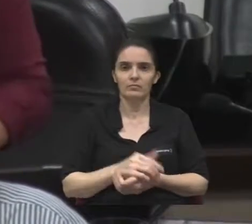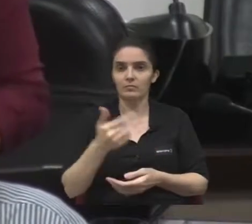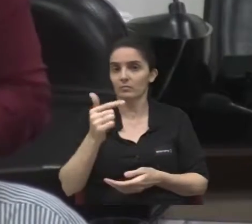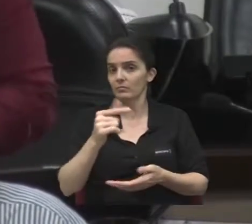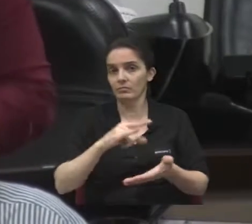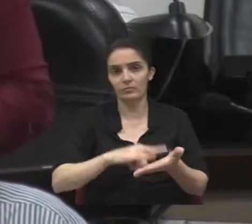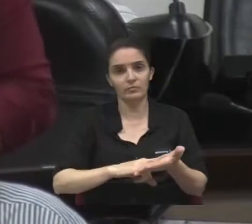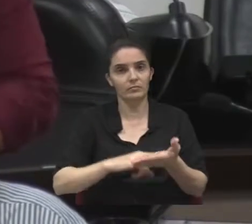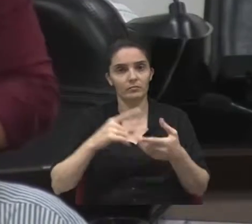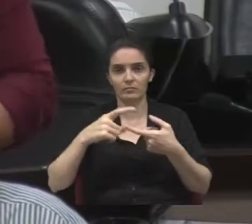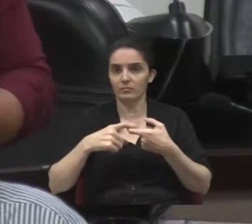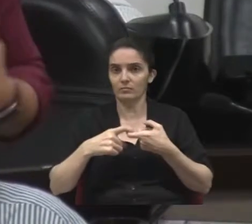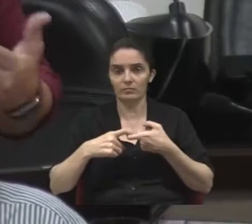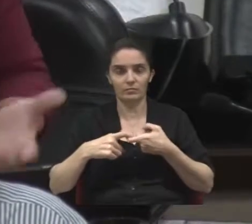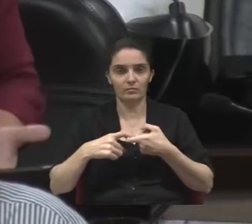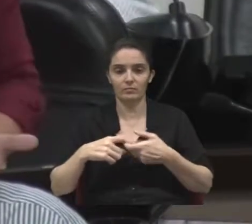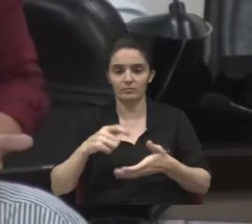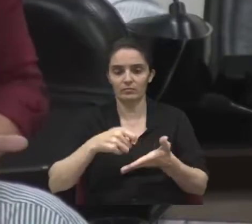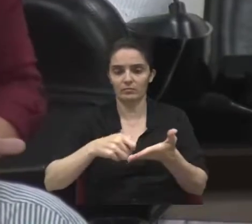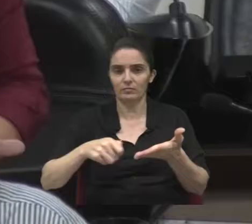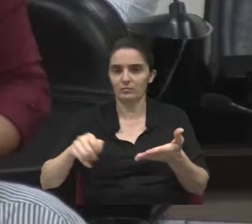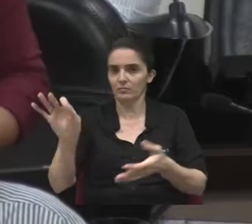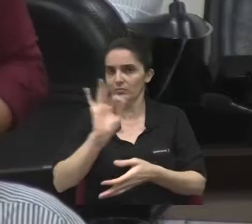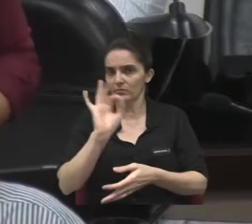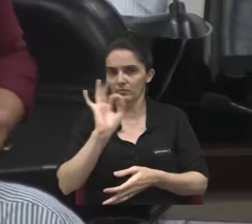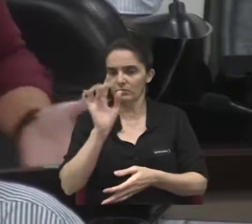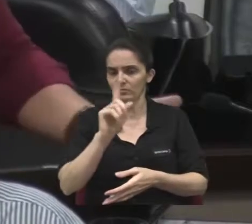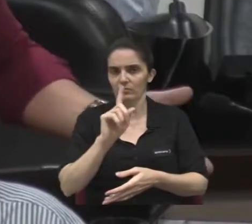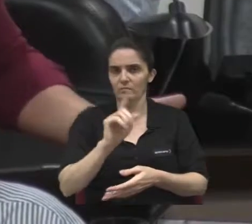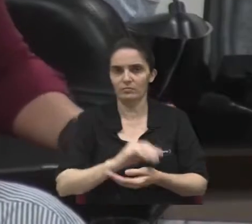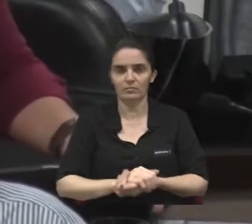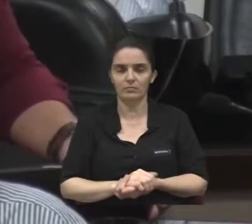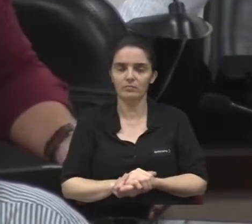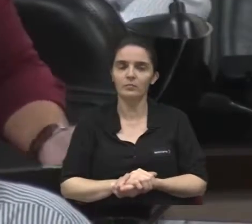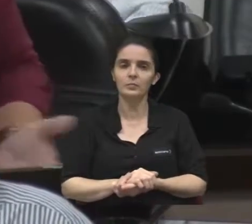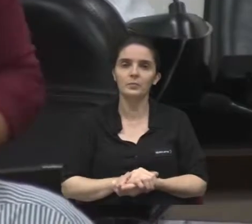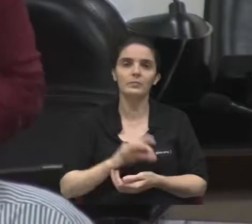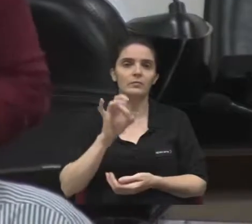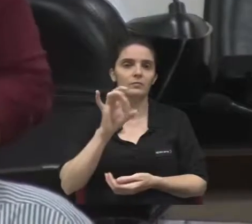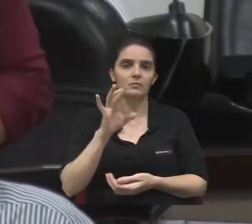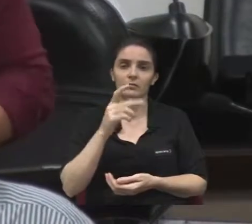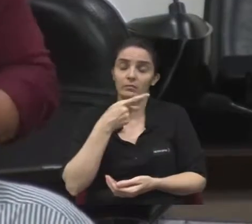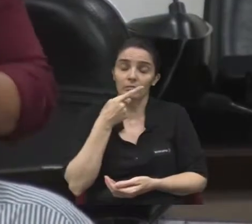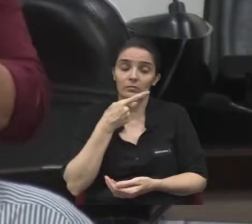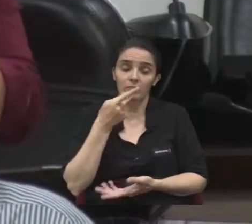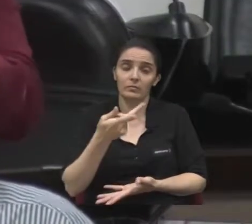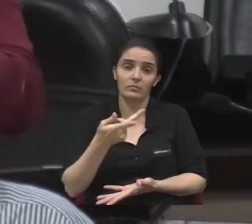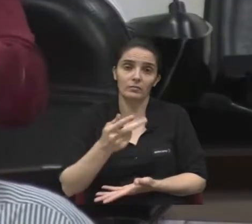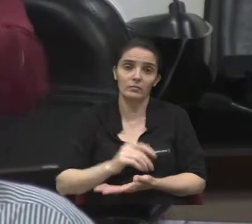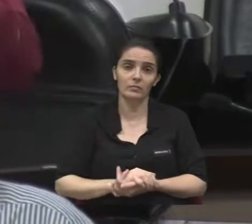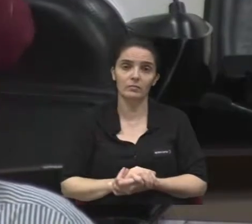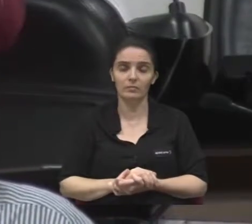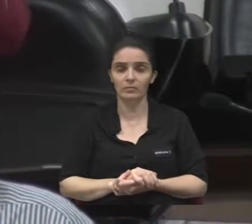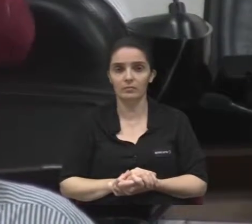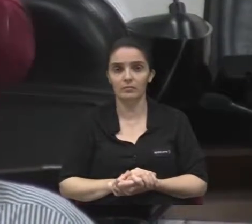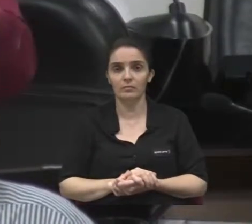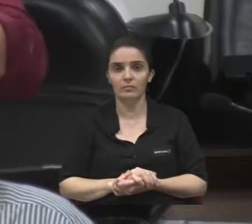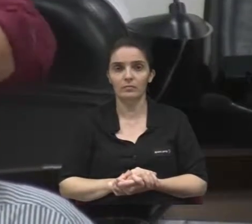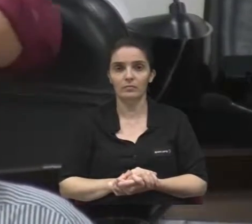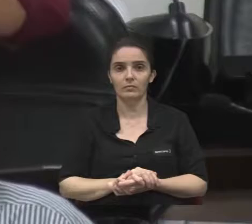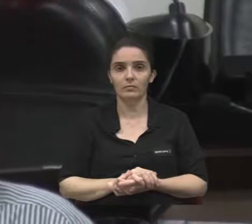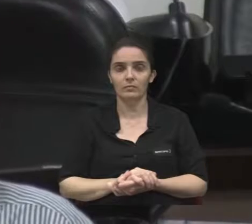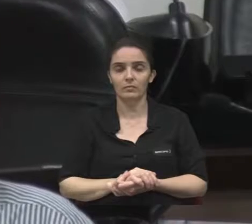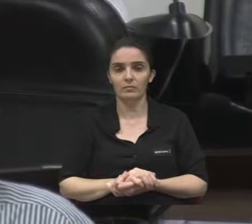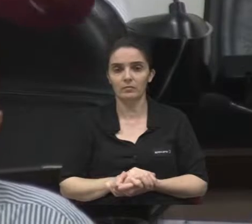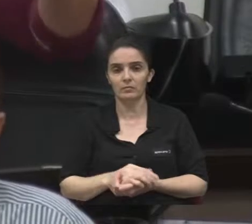assinado. O negócio não foi sacramentado, foi só reservado orçamento. Talvez para uma negociação